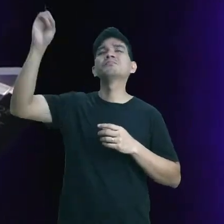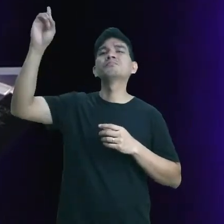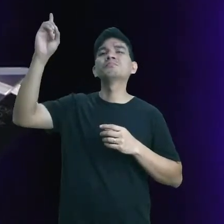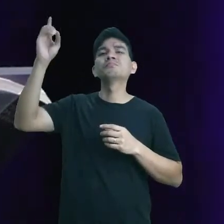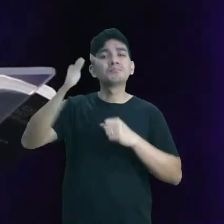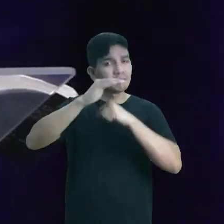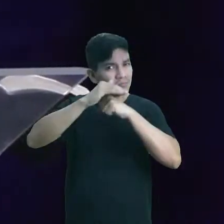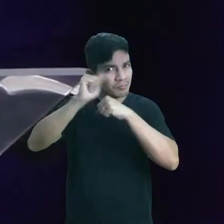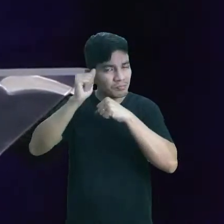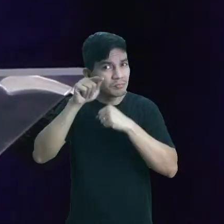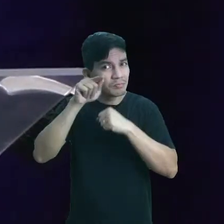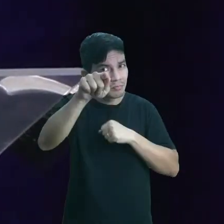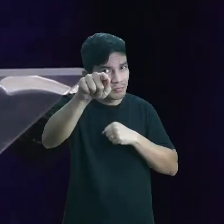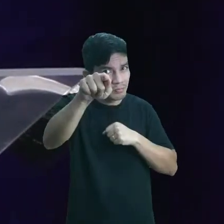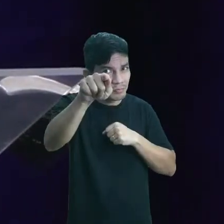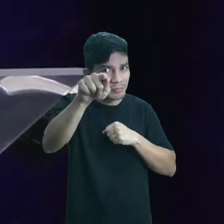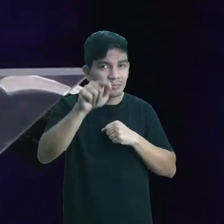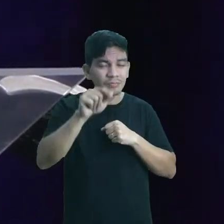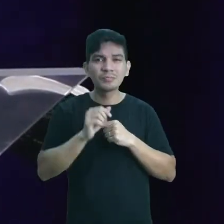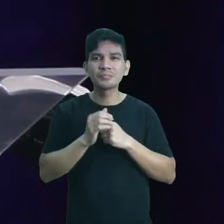você